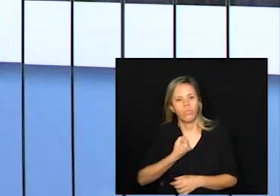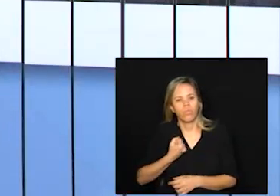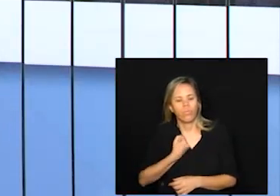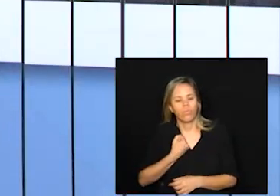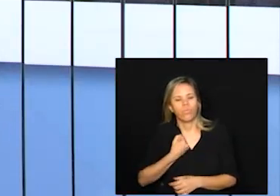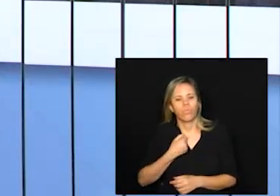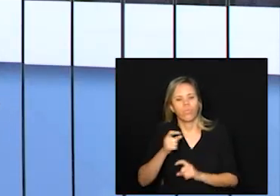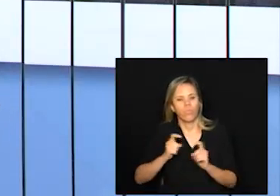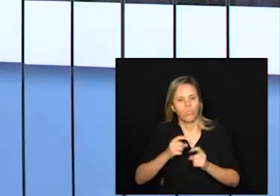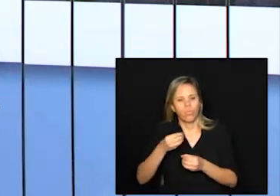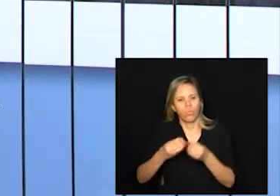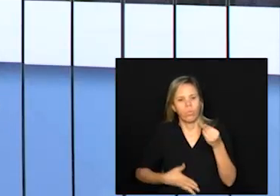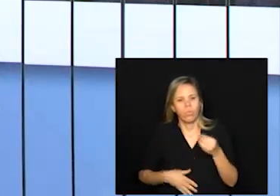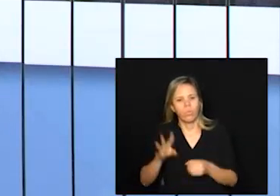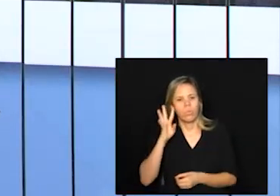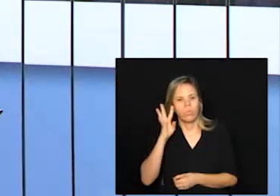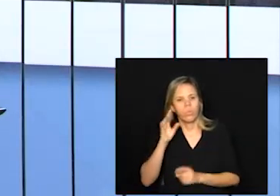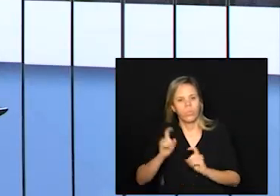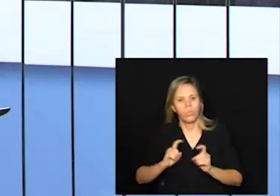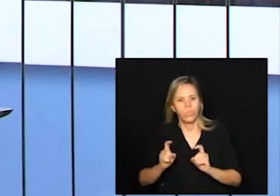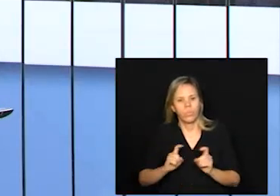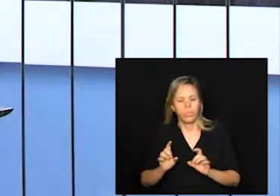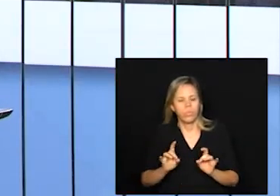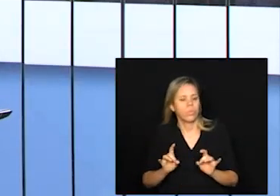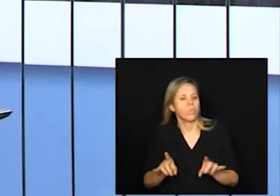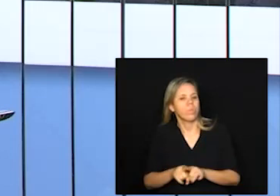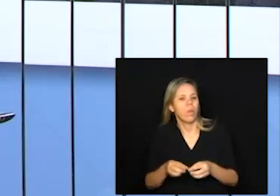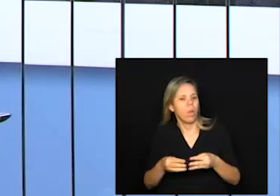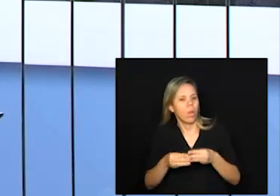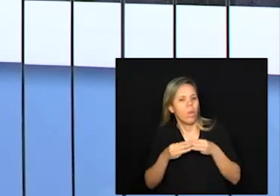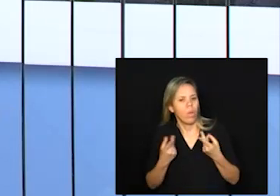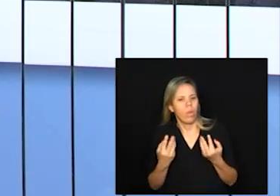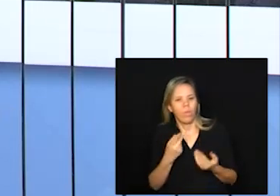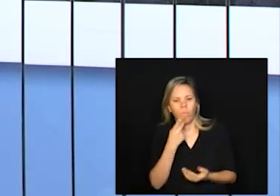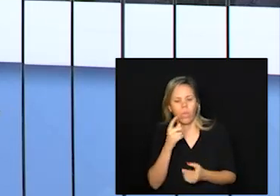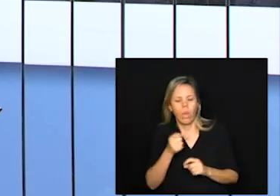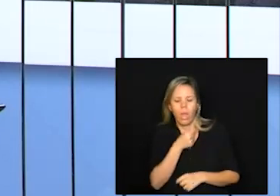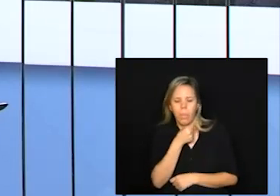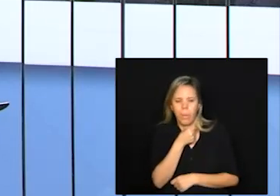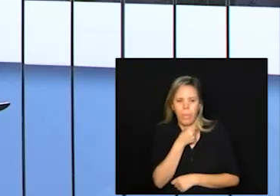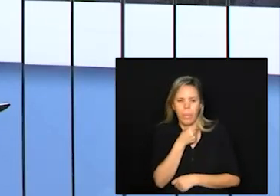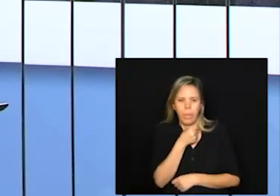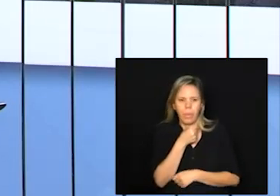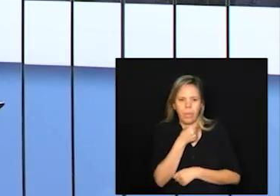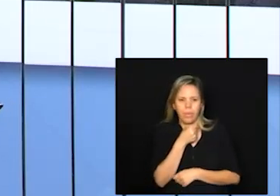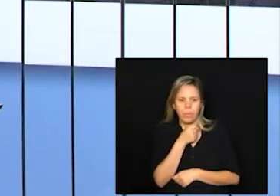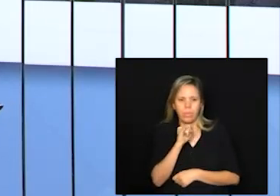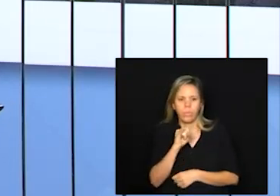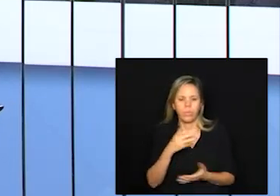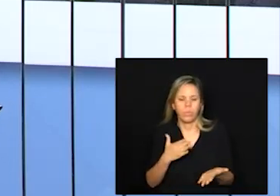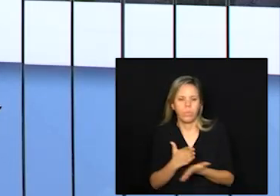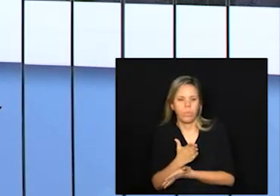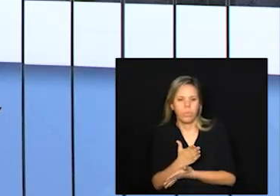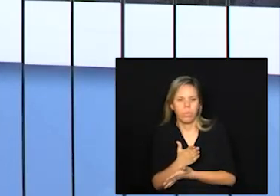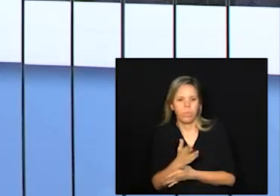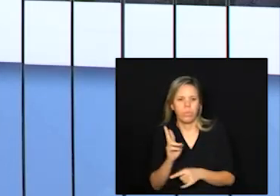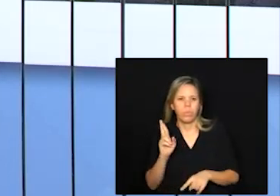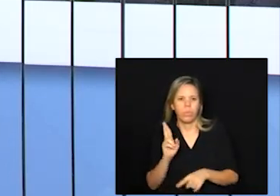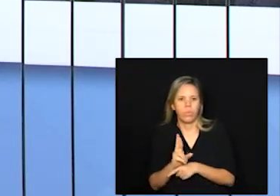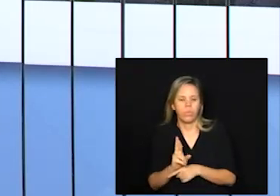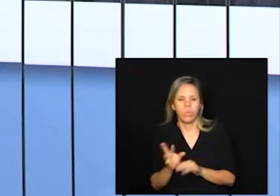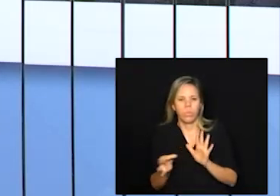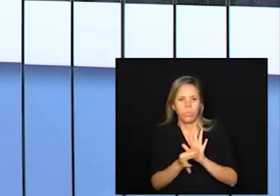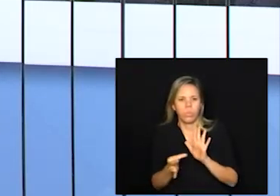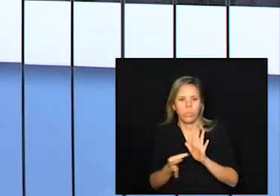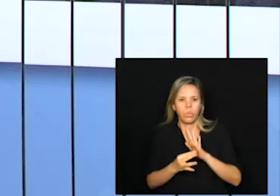da pauta desta quarta-feira. A moção, como foi dito na reportagem, se for aprovada, vai representar a